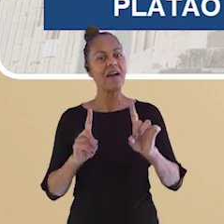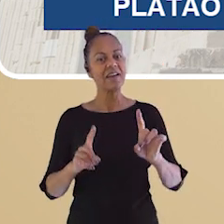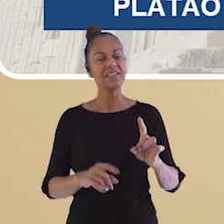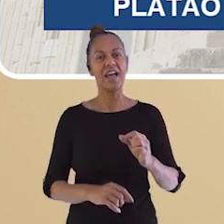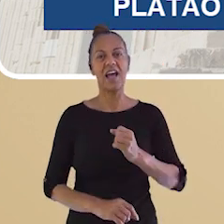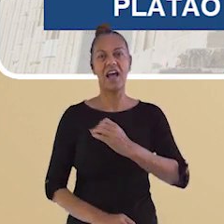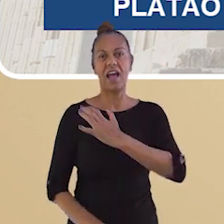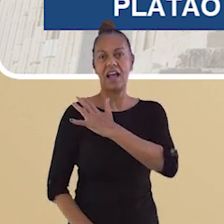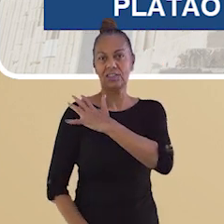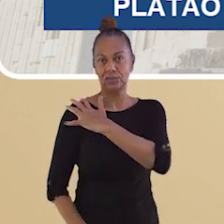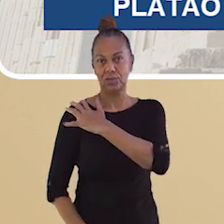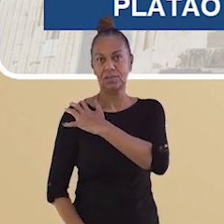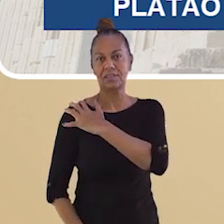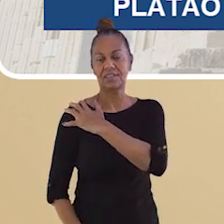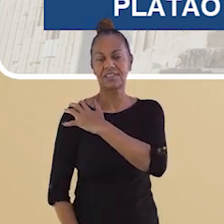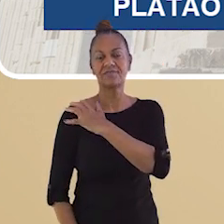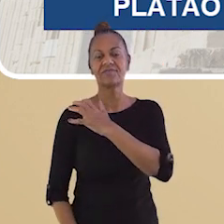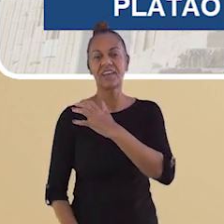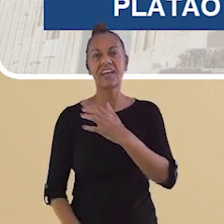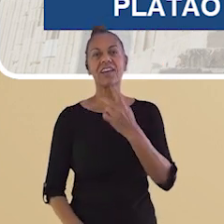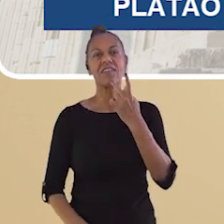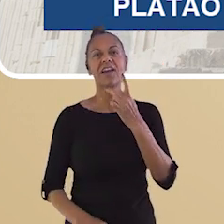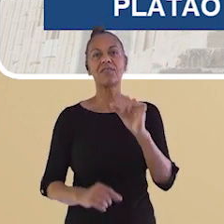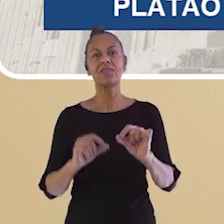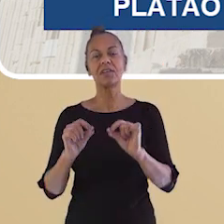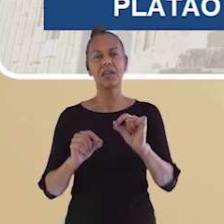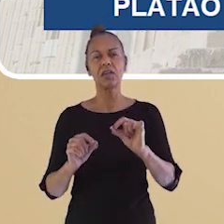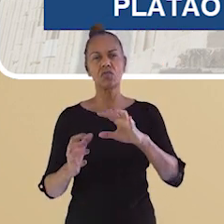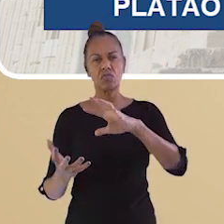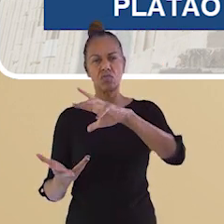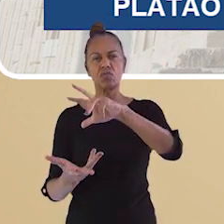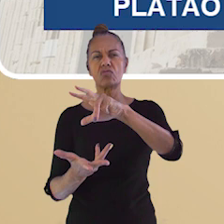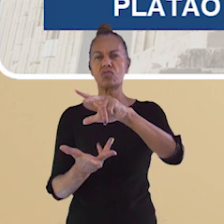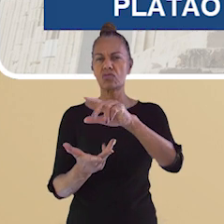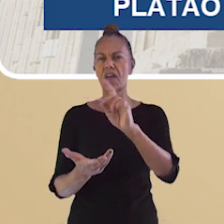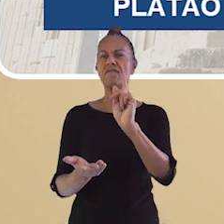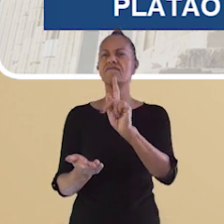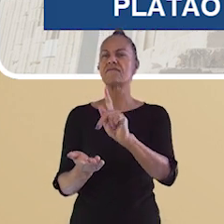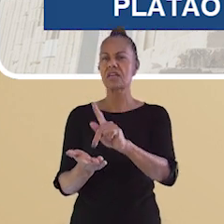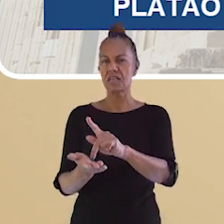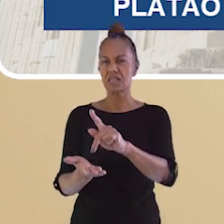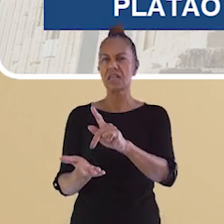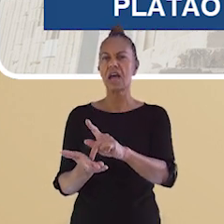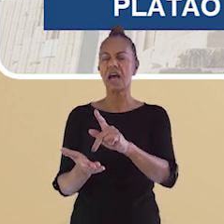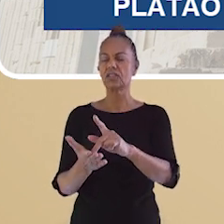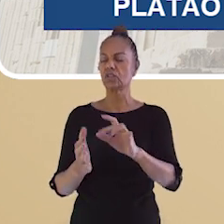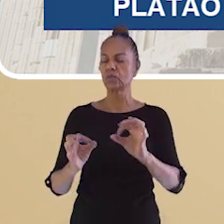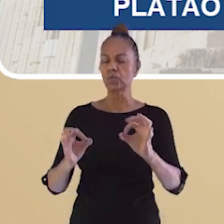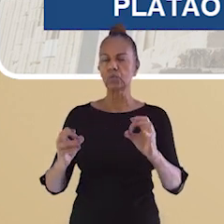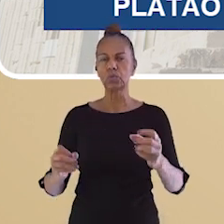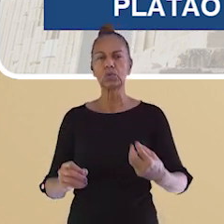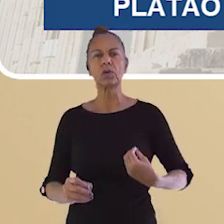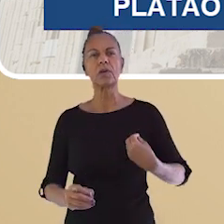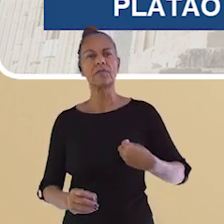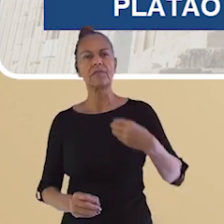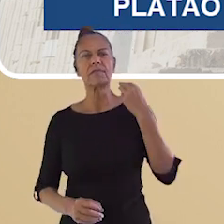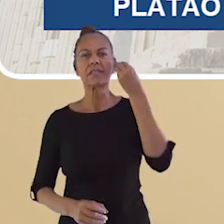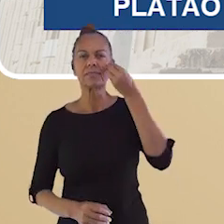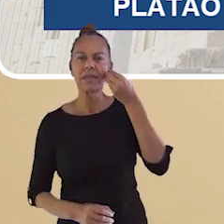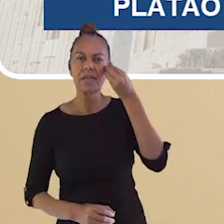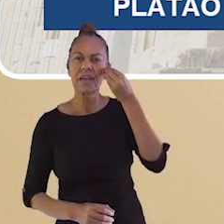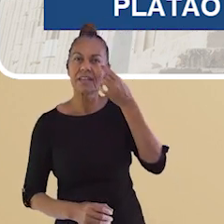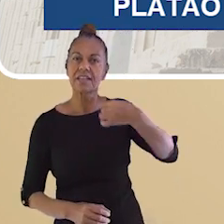foi aluno de Platão e dizia que esse mundo era o real e que tudo que nós vivemos aqui são as experiências que